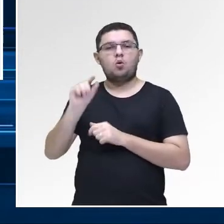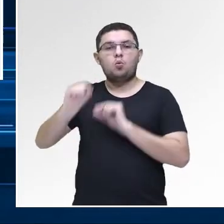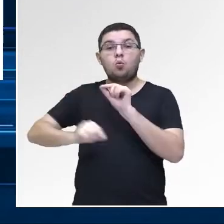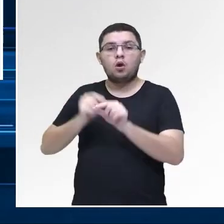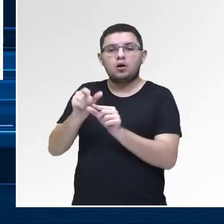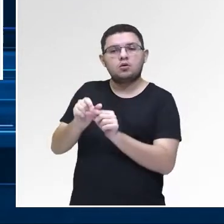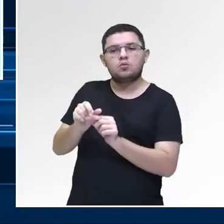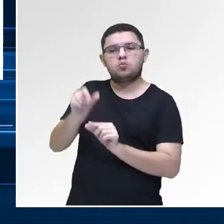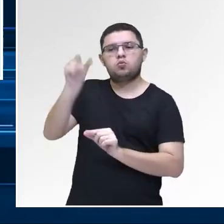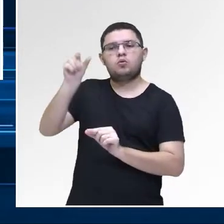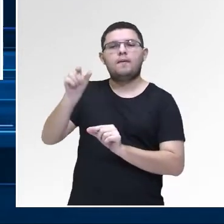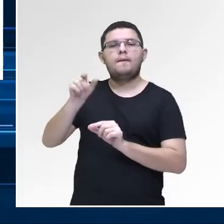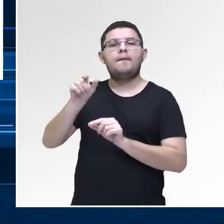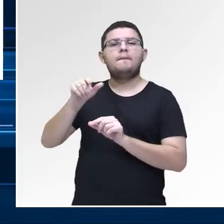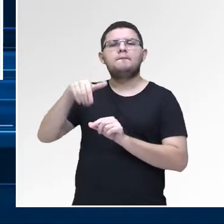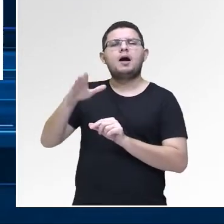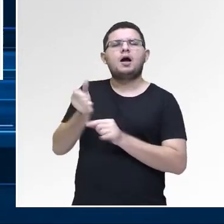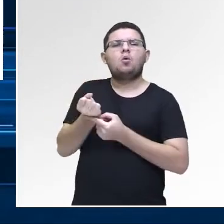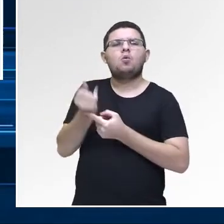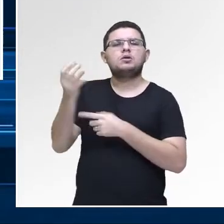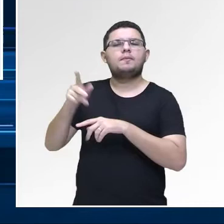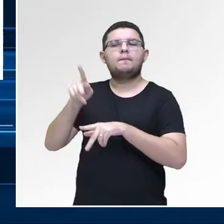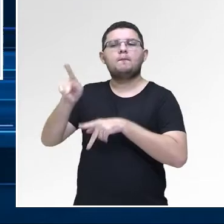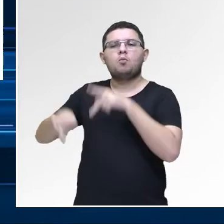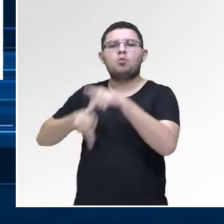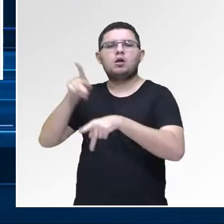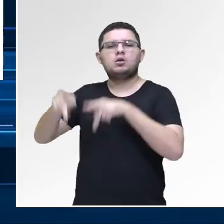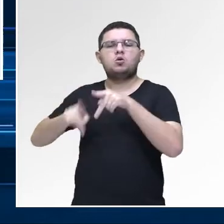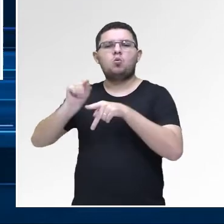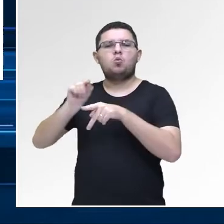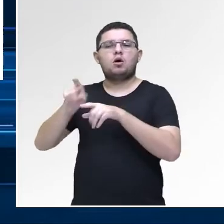a população urbana, né?